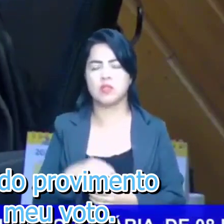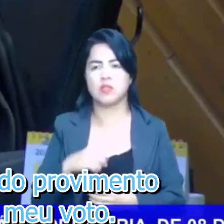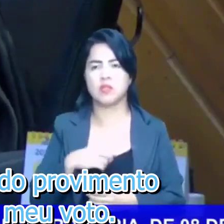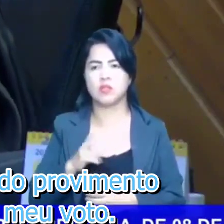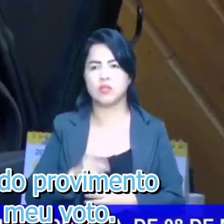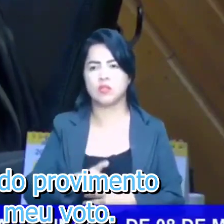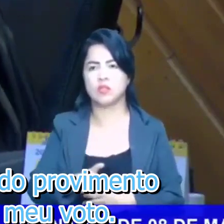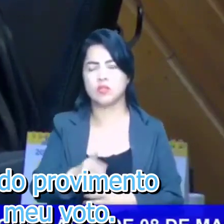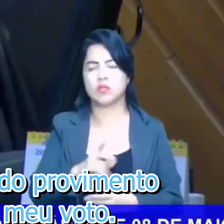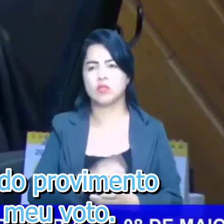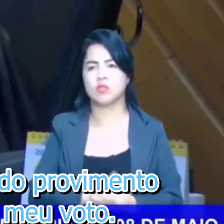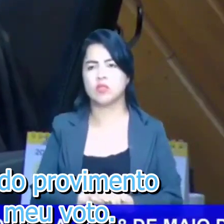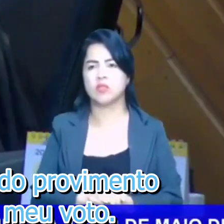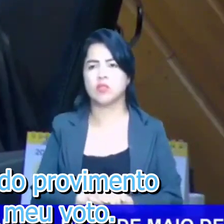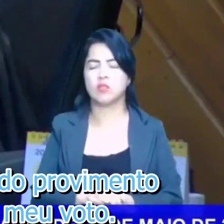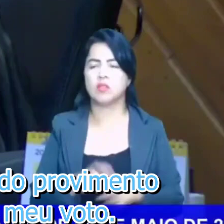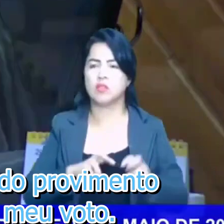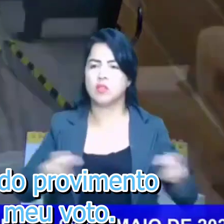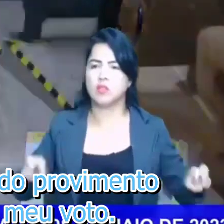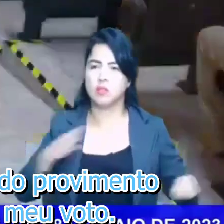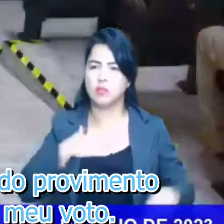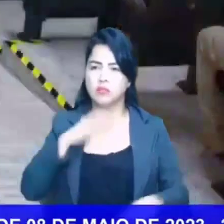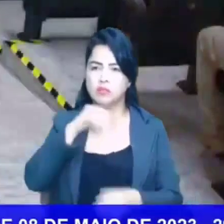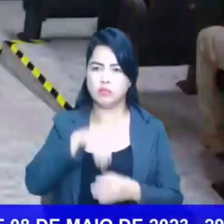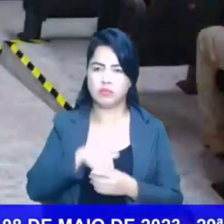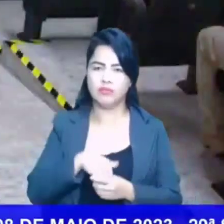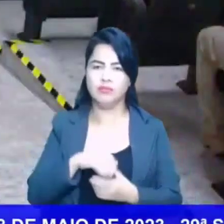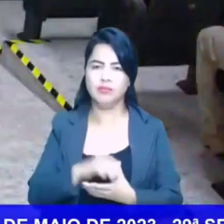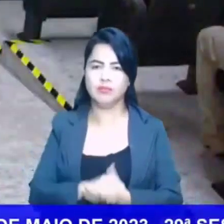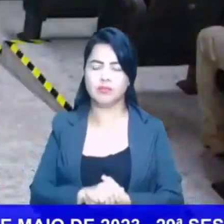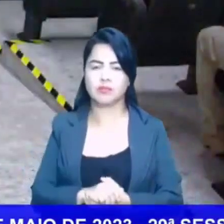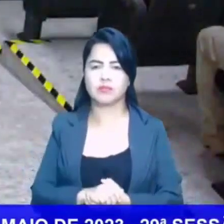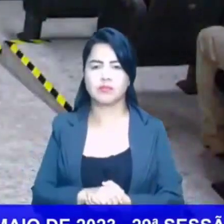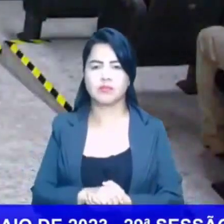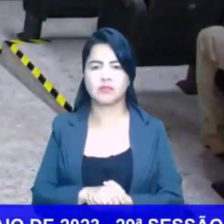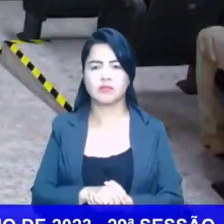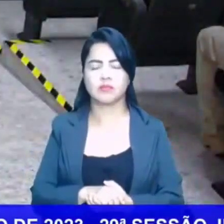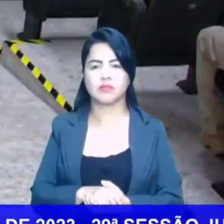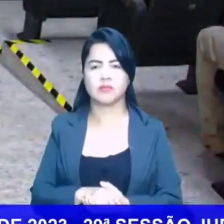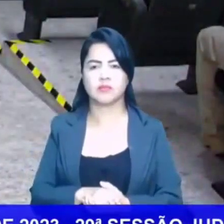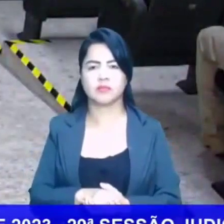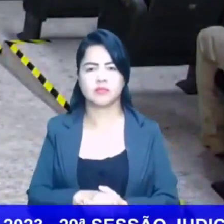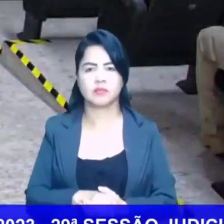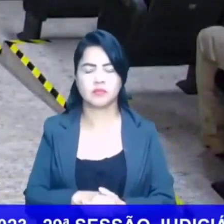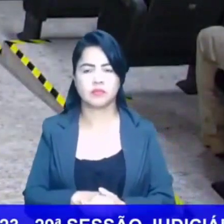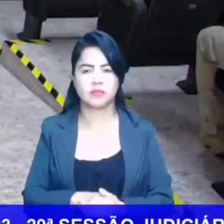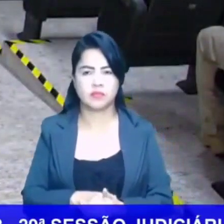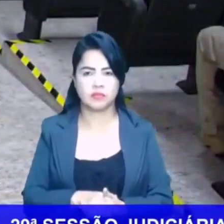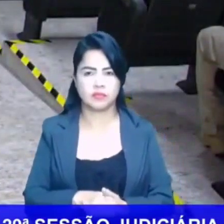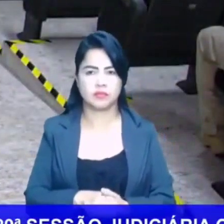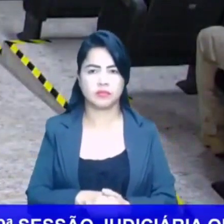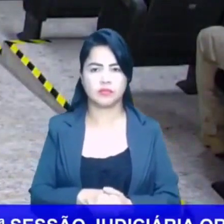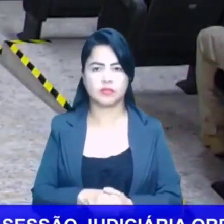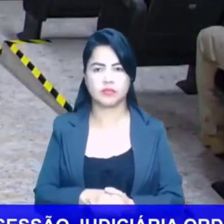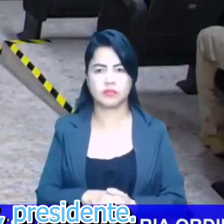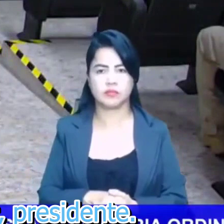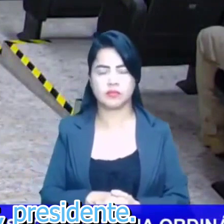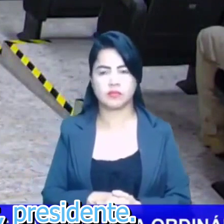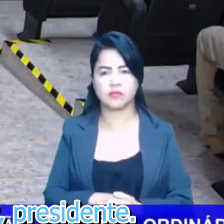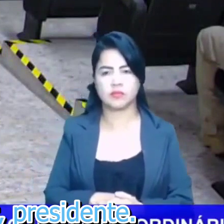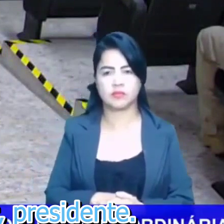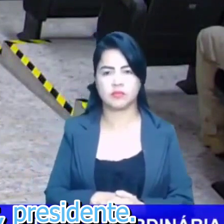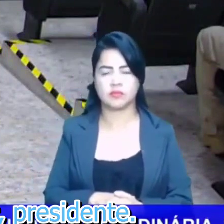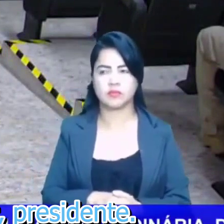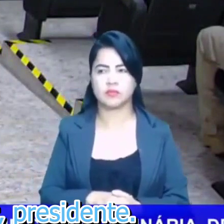os precedentes do nosso tribunal. É o meu voto. É o voto. Então, vamos escolher... Margem ampla do plenário, os